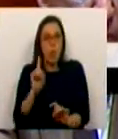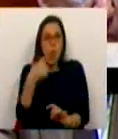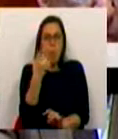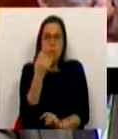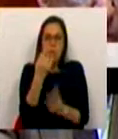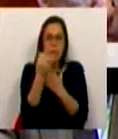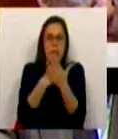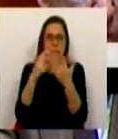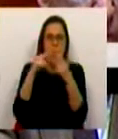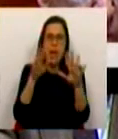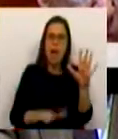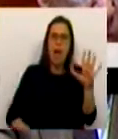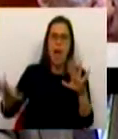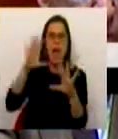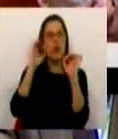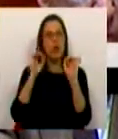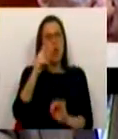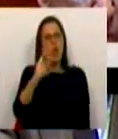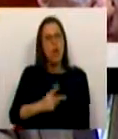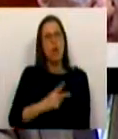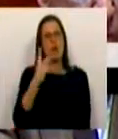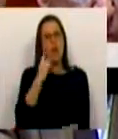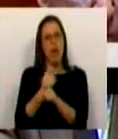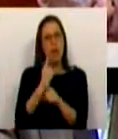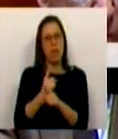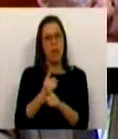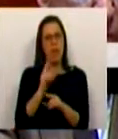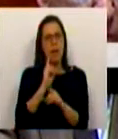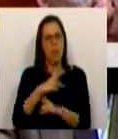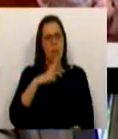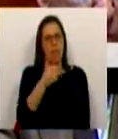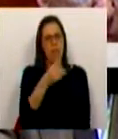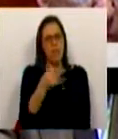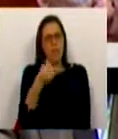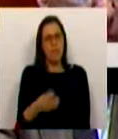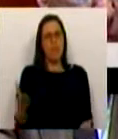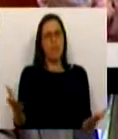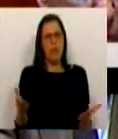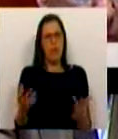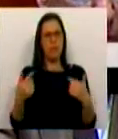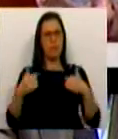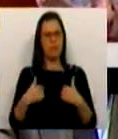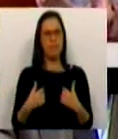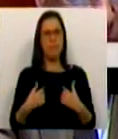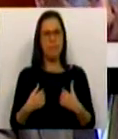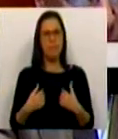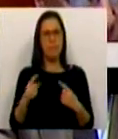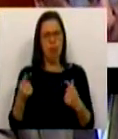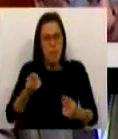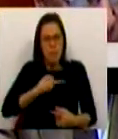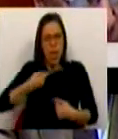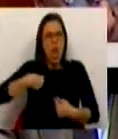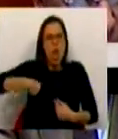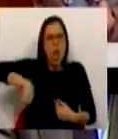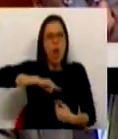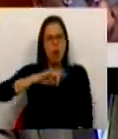cêntimo a nenhuma autarquia local durante os 2 anos em que tiveram a execução do Portugal 2020 e sejamos, tivéssemos sido nós